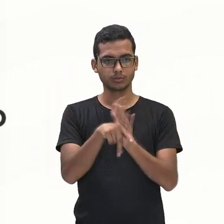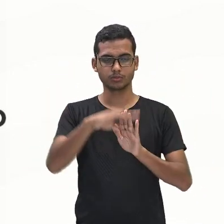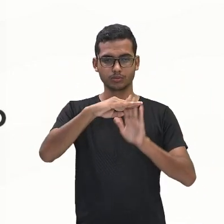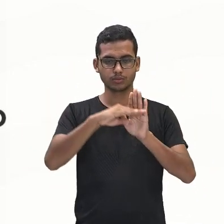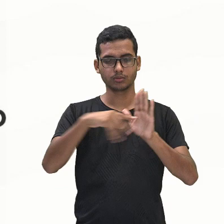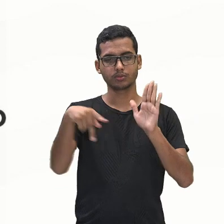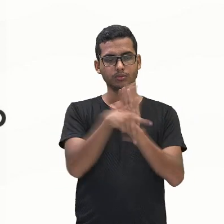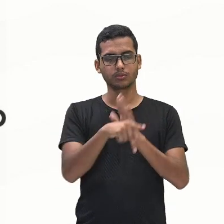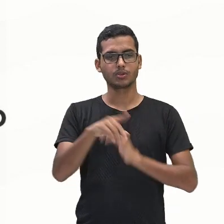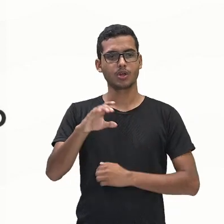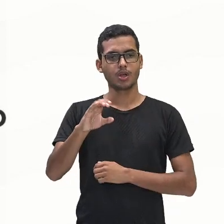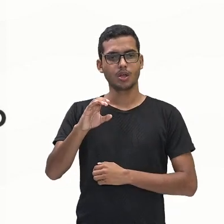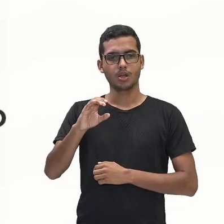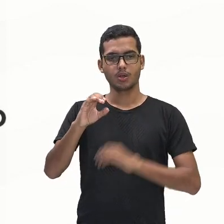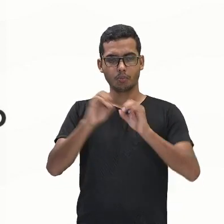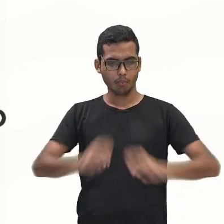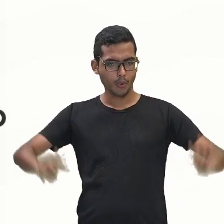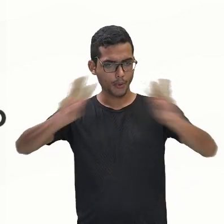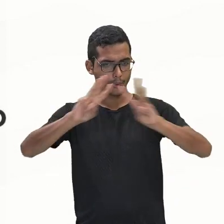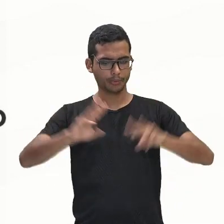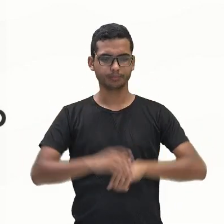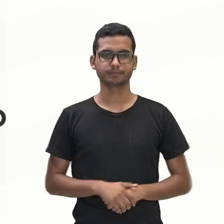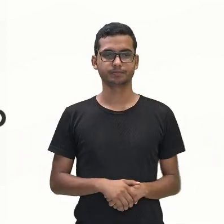ONU. Aí aqui nós temos